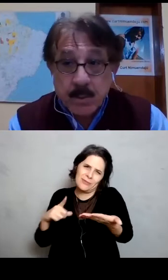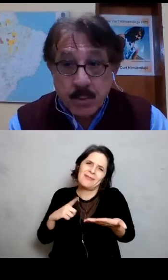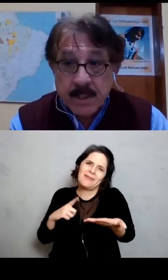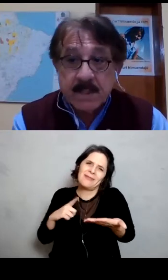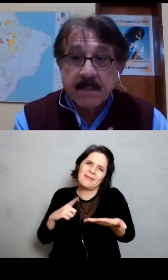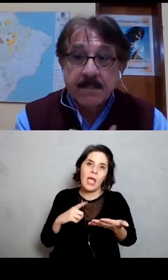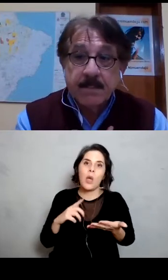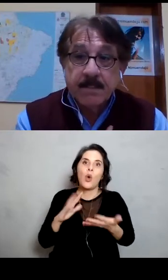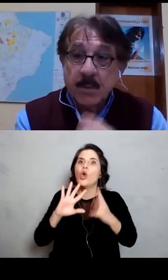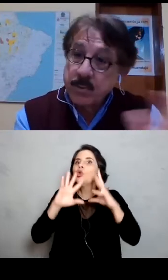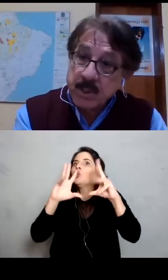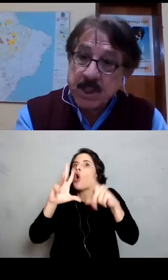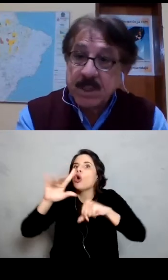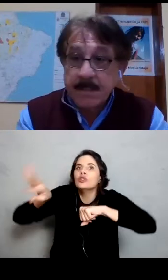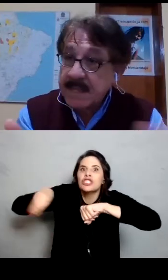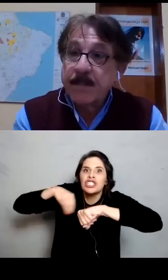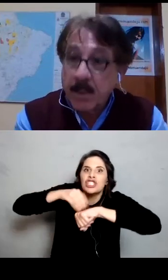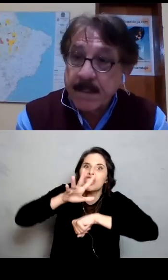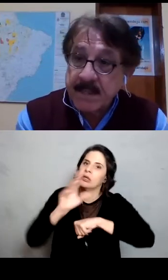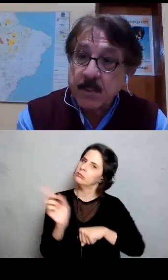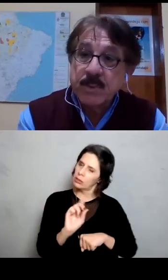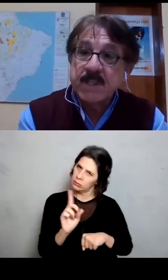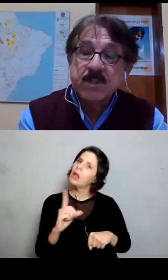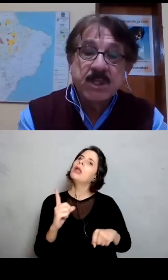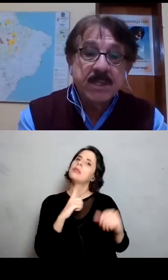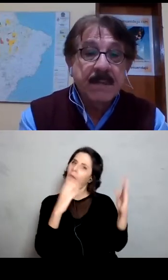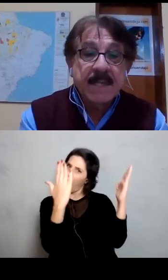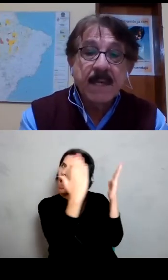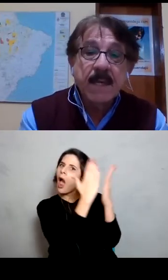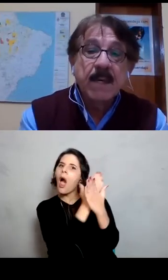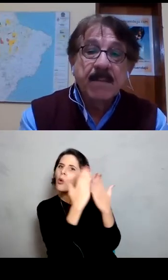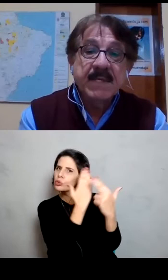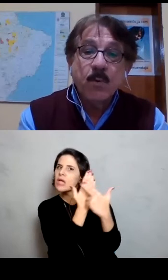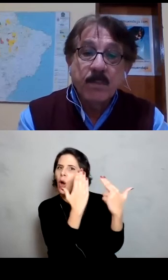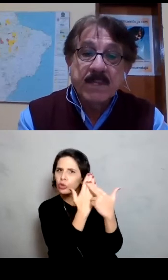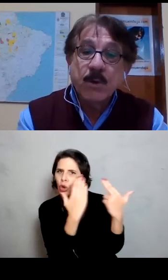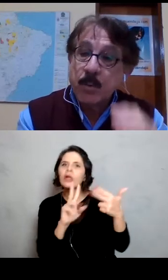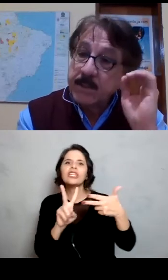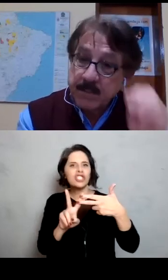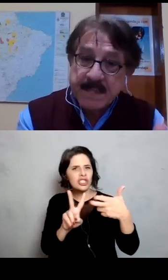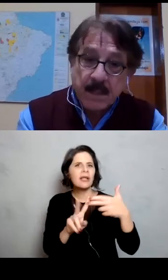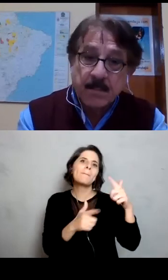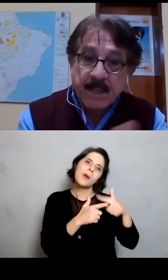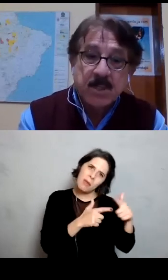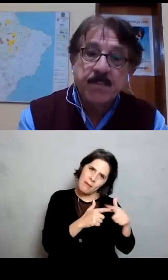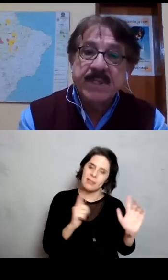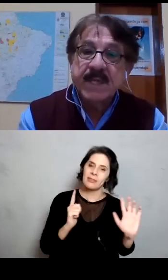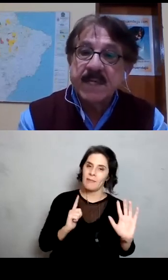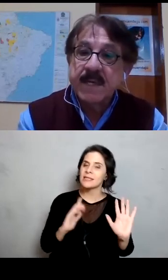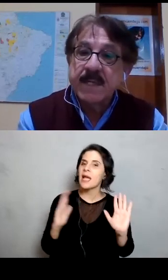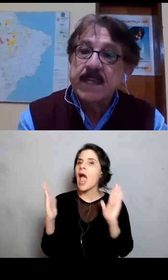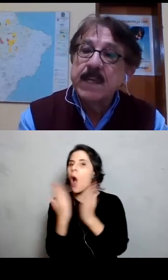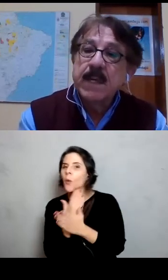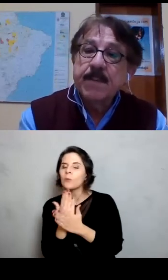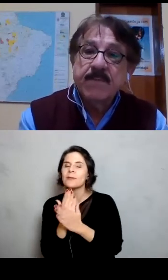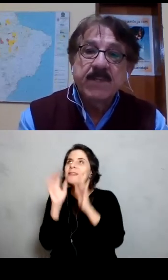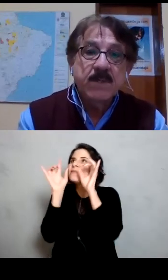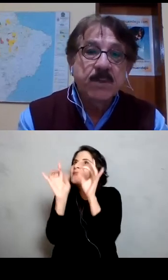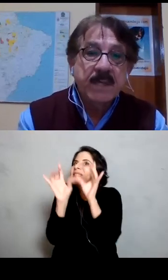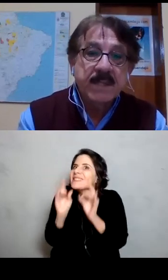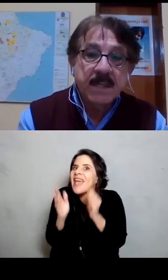Brasil. Quem conhece a ISLB, Igreja Evangélica de Confissão Luterana no Brasil, que tem sede em São Leopoldo, ela tem um conselho de missão